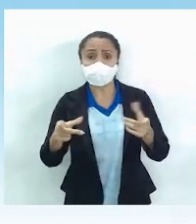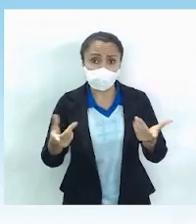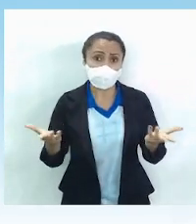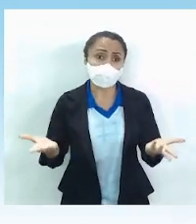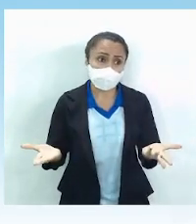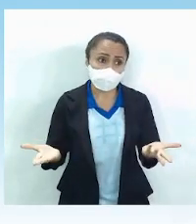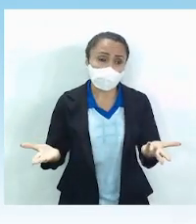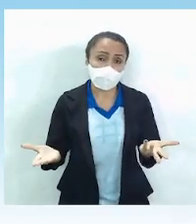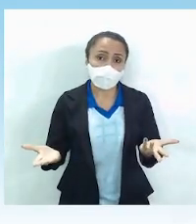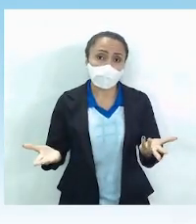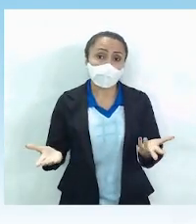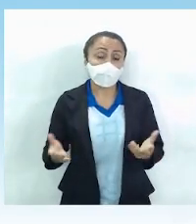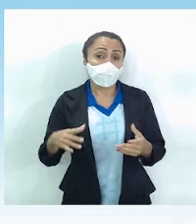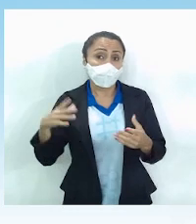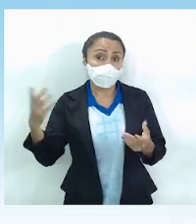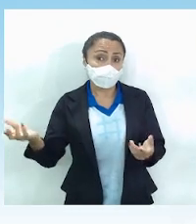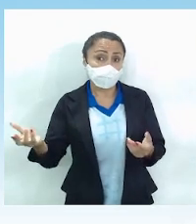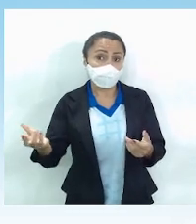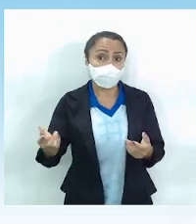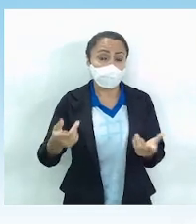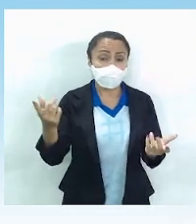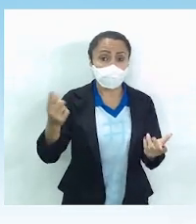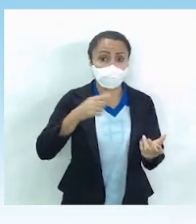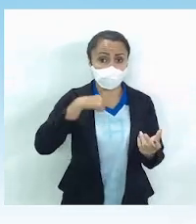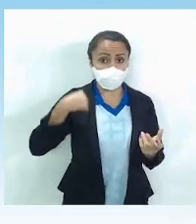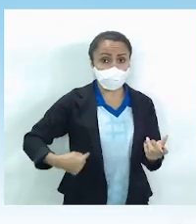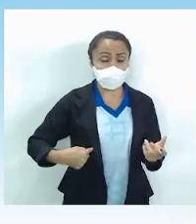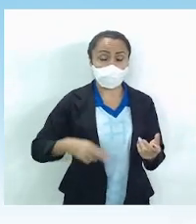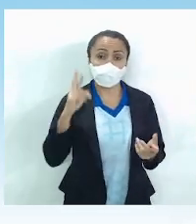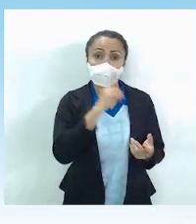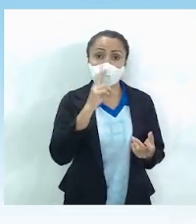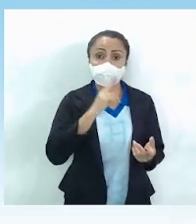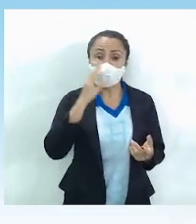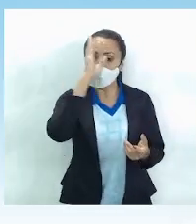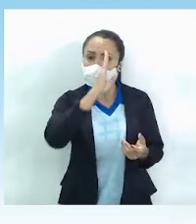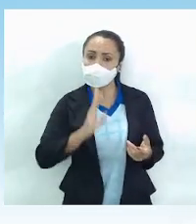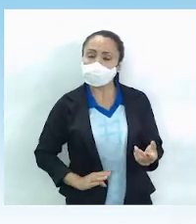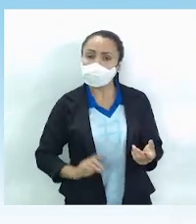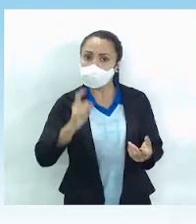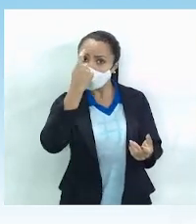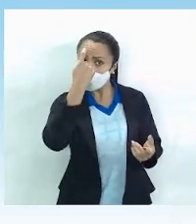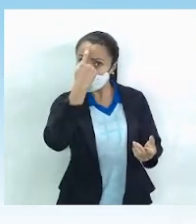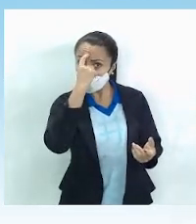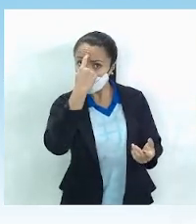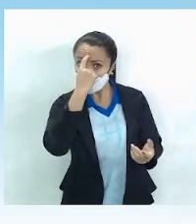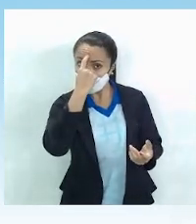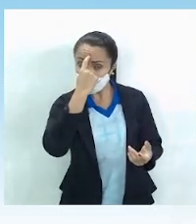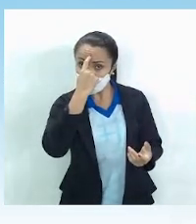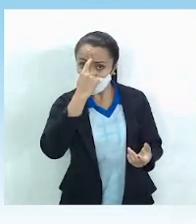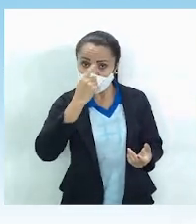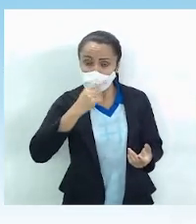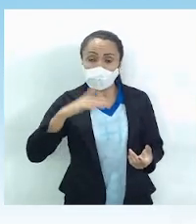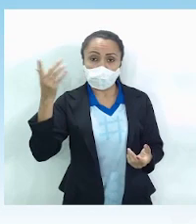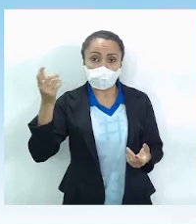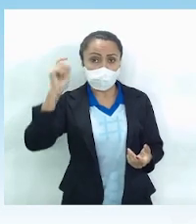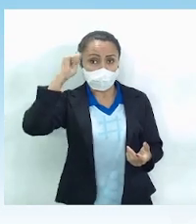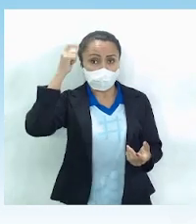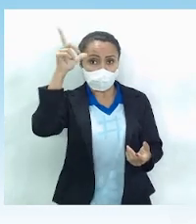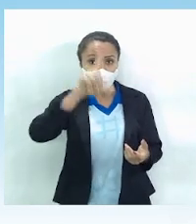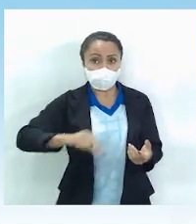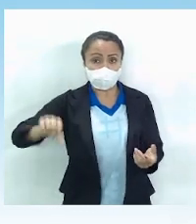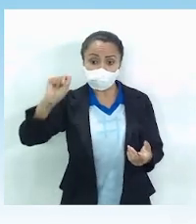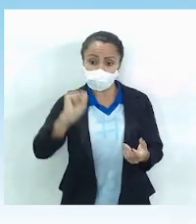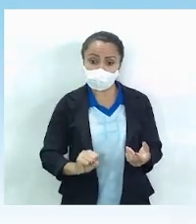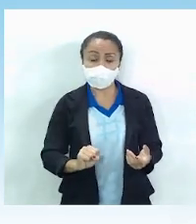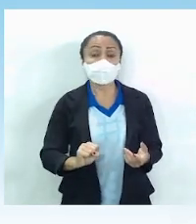né? Então, China, Rússia, Brasil, Índia e África do Sul são países